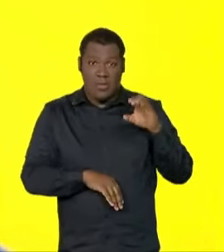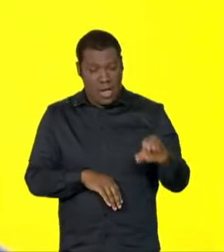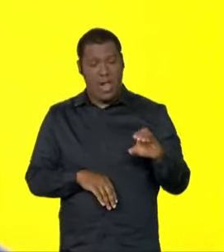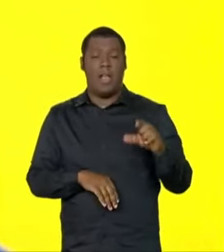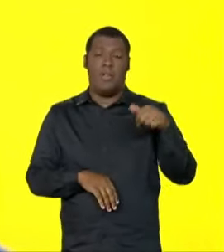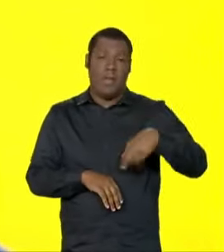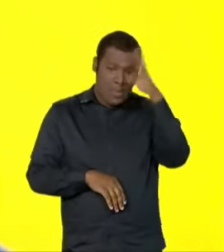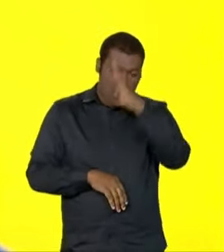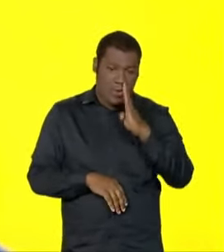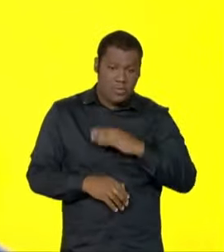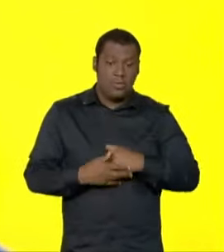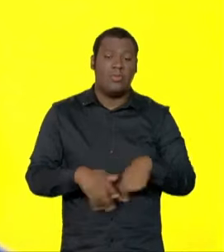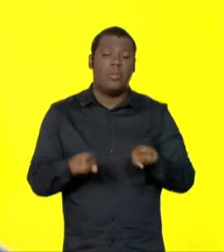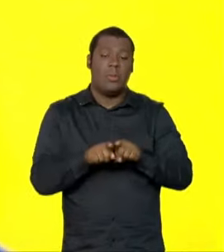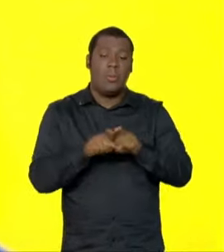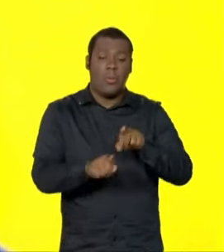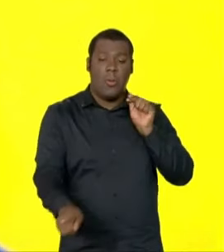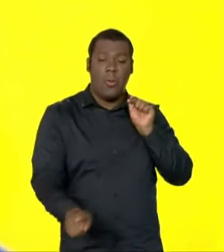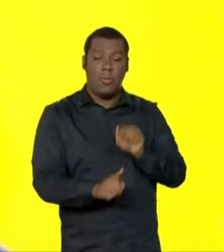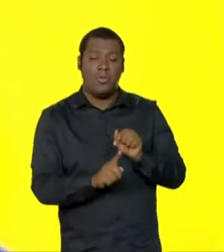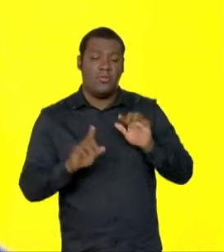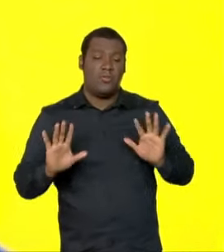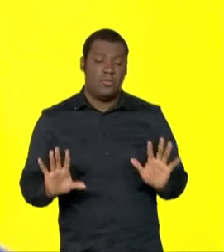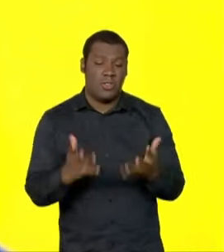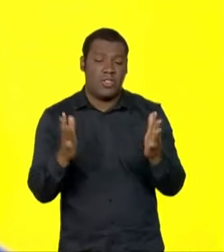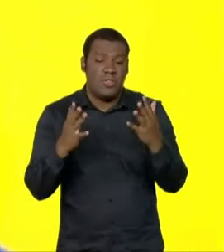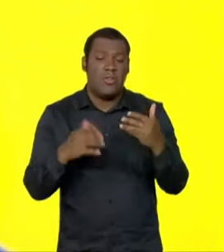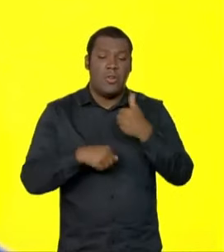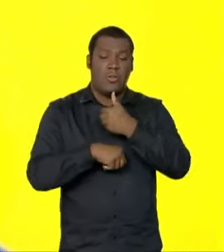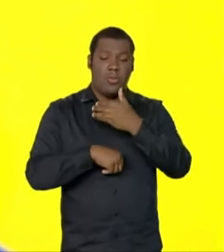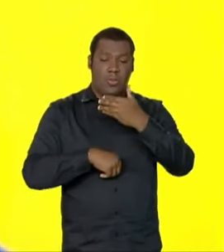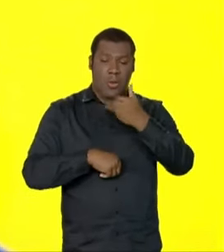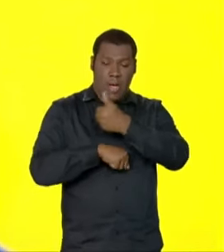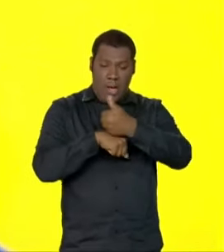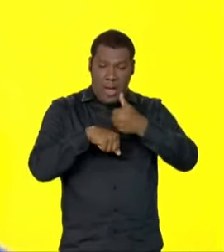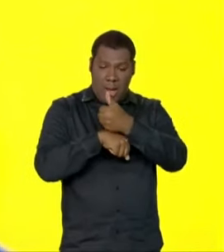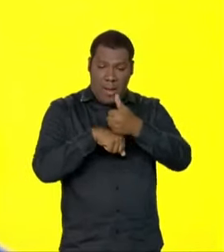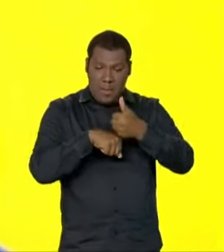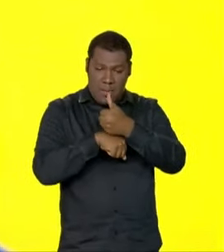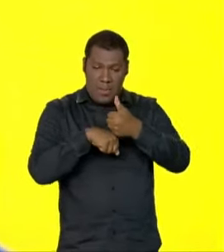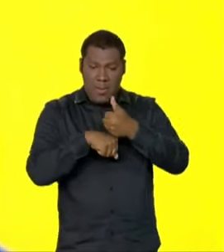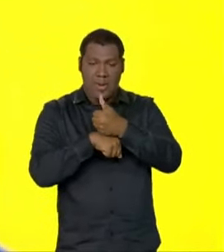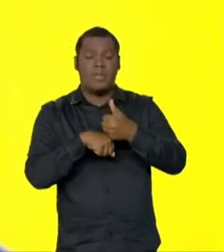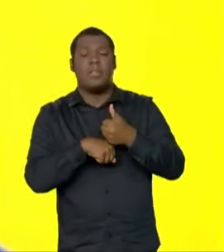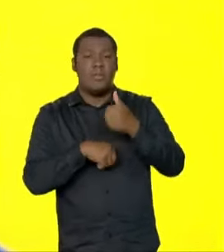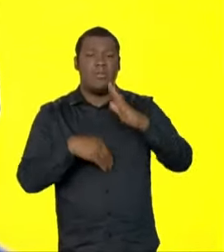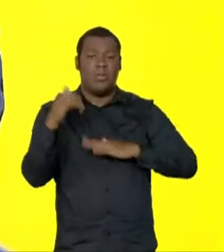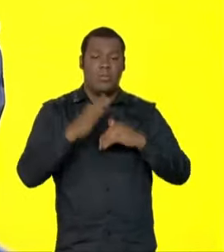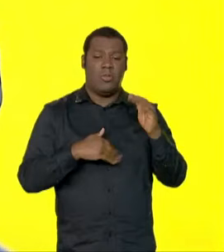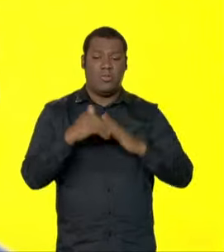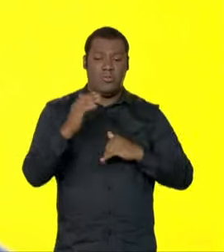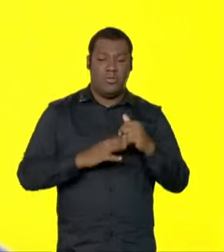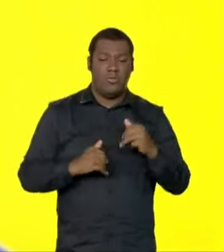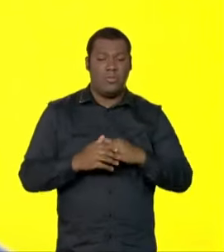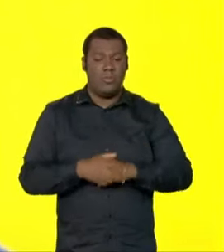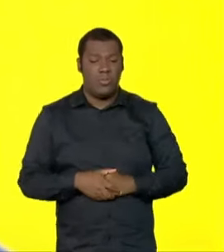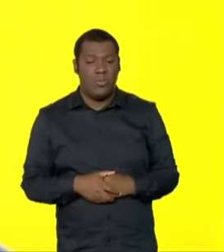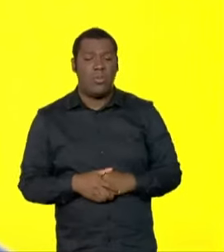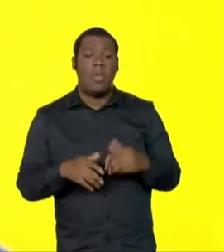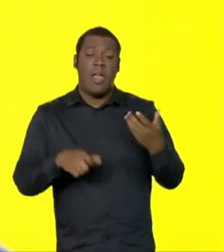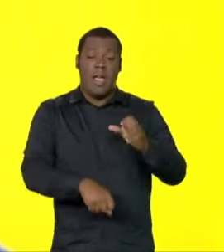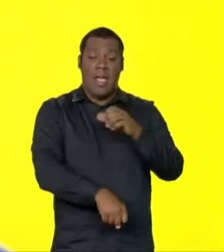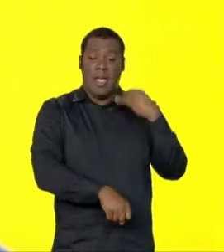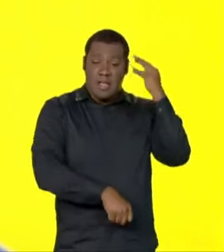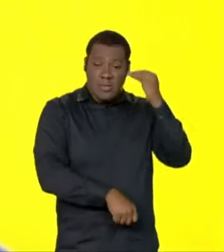também com o objetivo de estimular a qualificação profissional, que aqui tem a experiência do